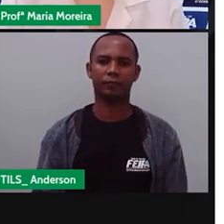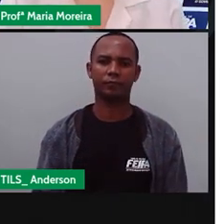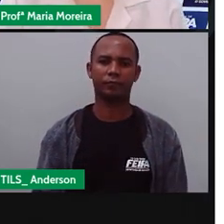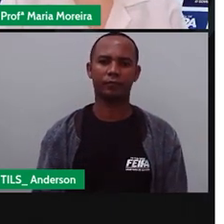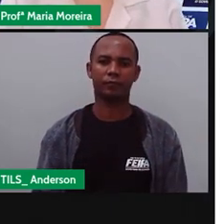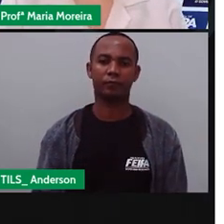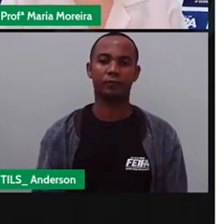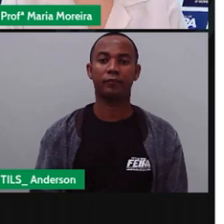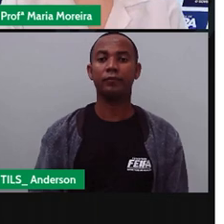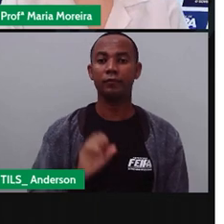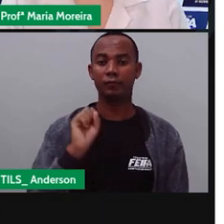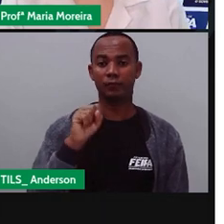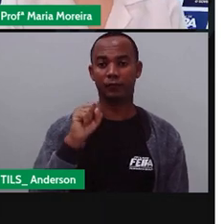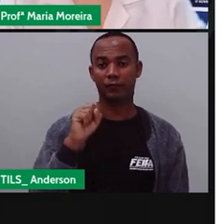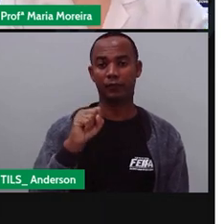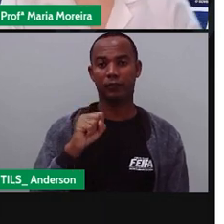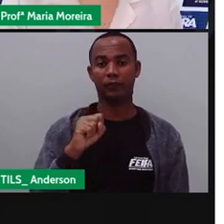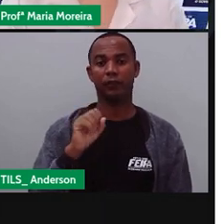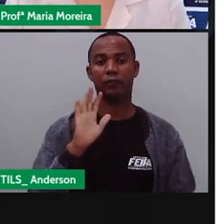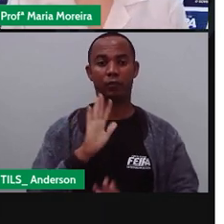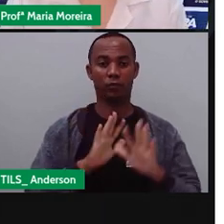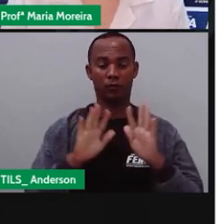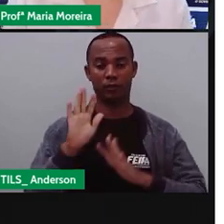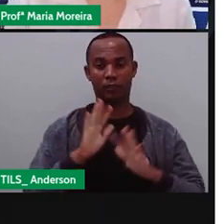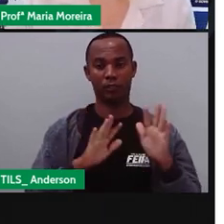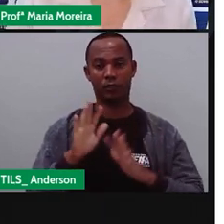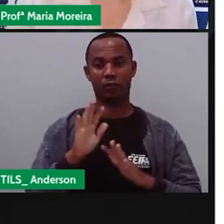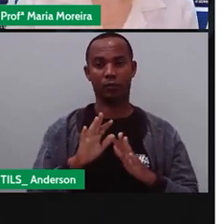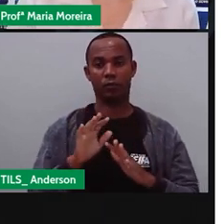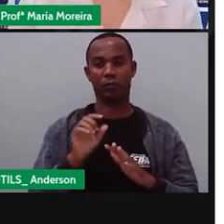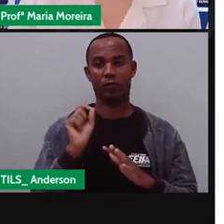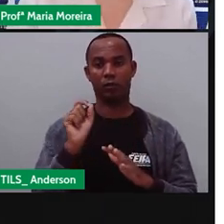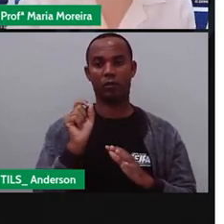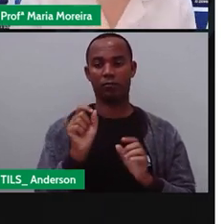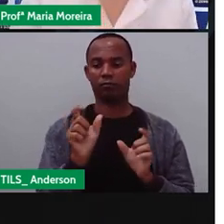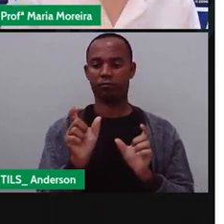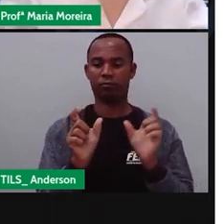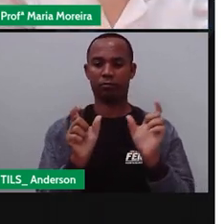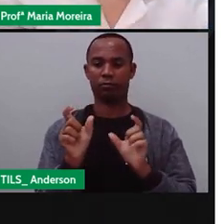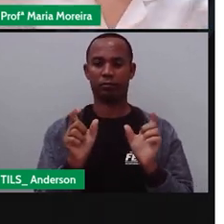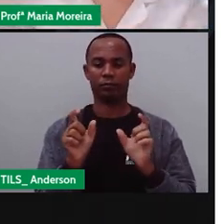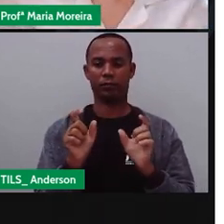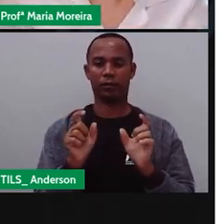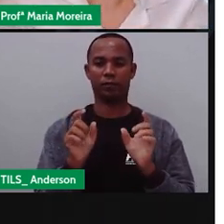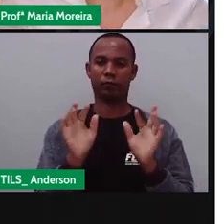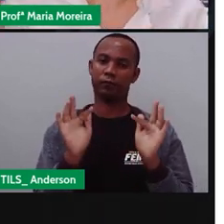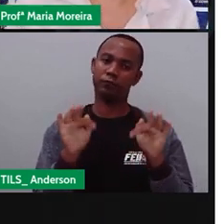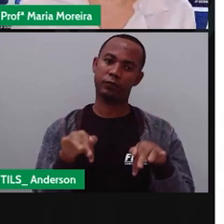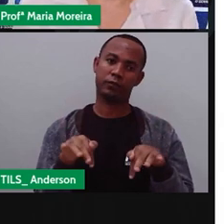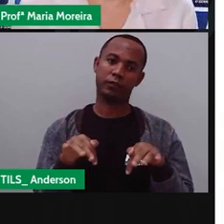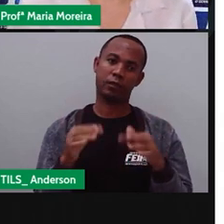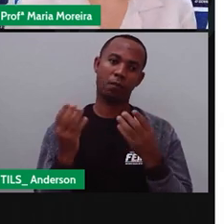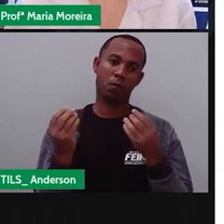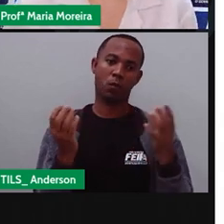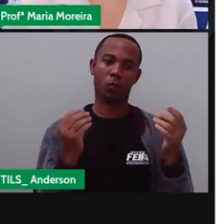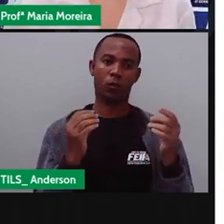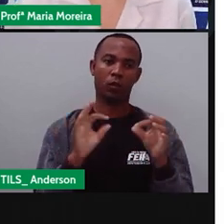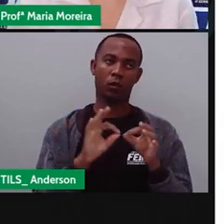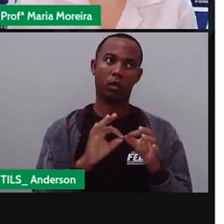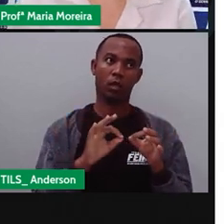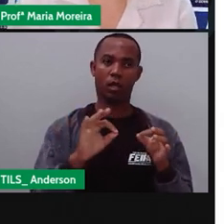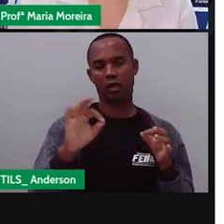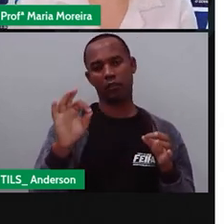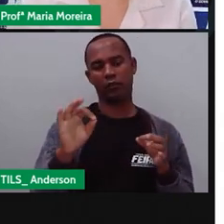Bom, assim, crianças, tomem cuidado com parágrafos muito extensos, ou seja, parágrafos muito grandes.